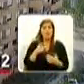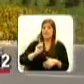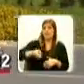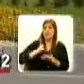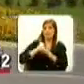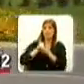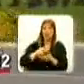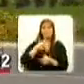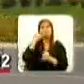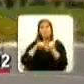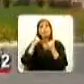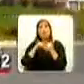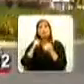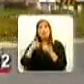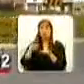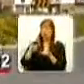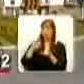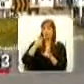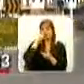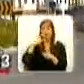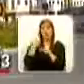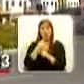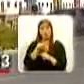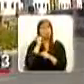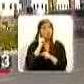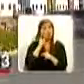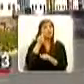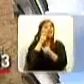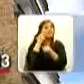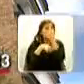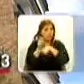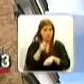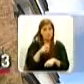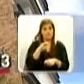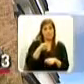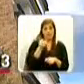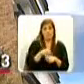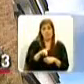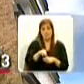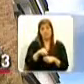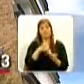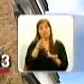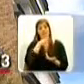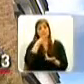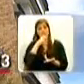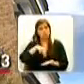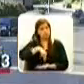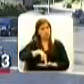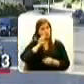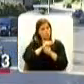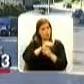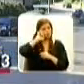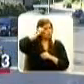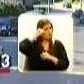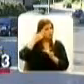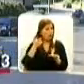risco do cliente, não por quem é o dono do imóvel. A APMIP diz ainda que esta postura por parte da banca está a prejudicar o mercado imobiliário